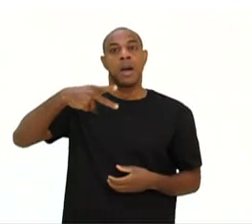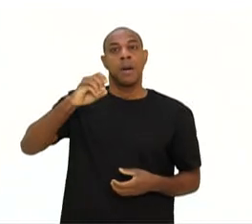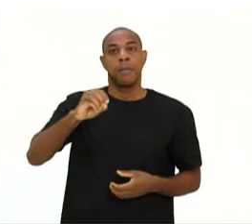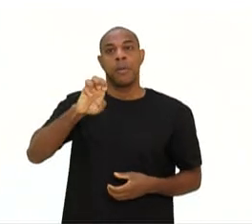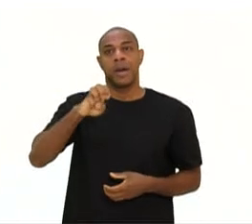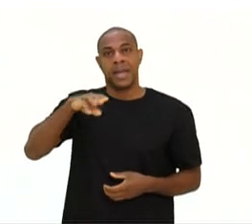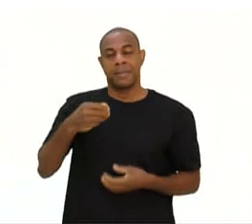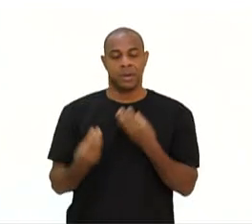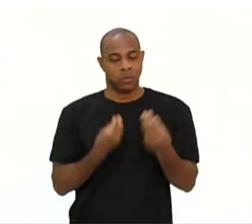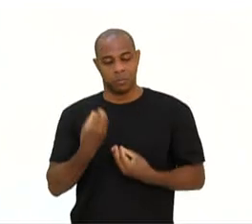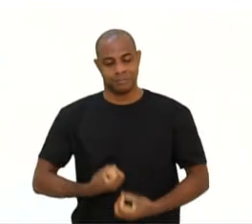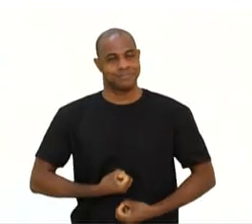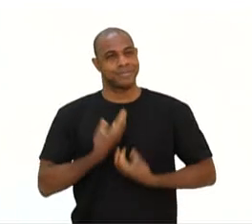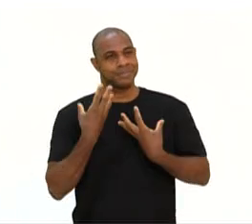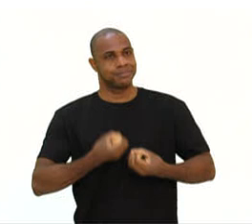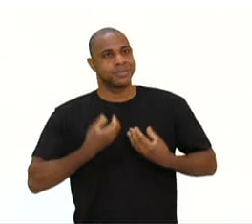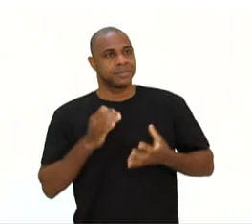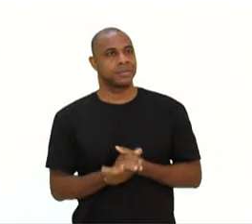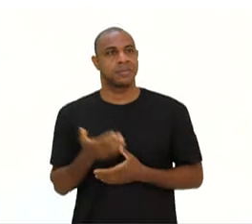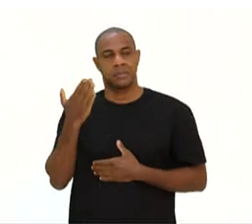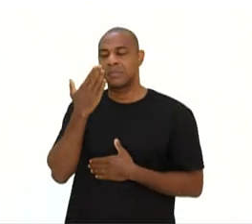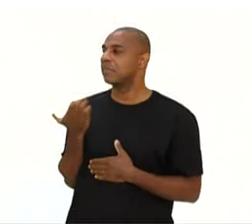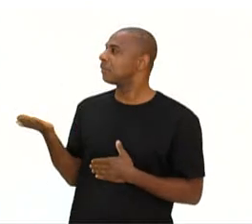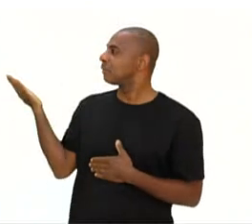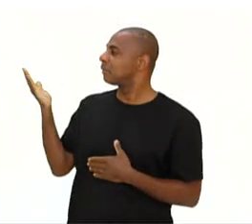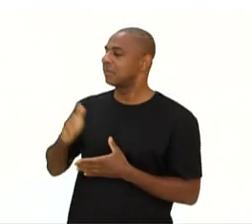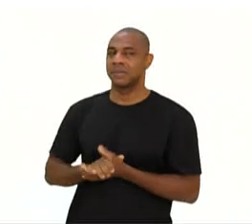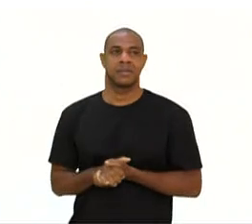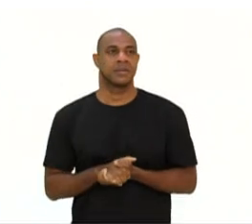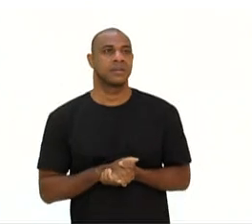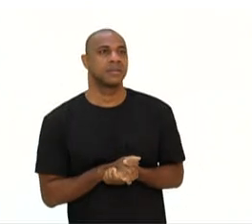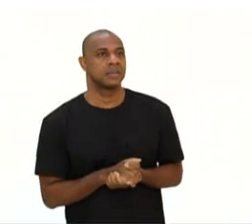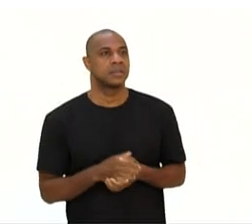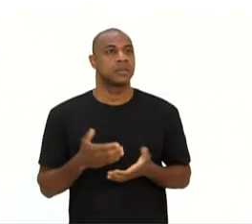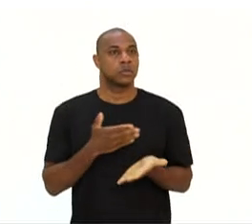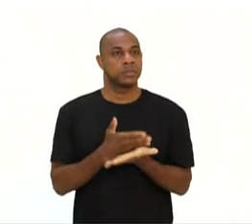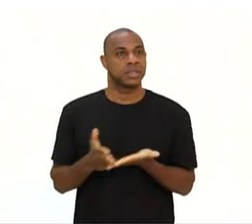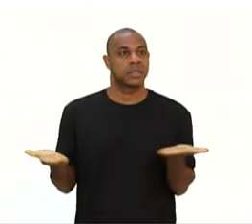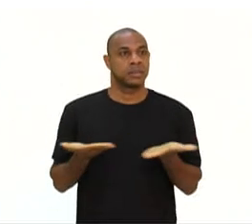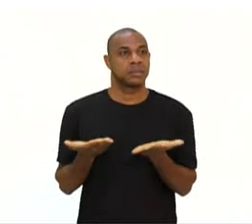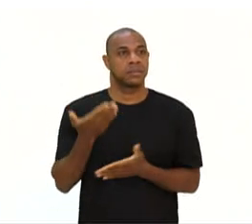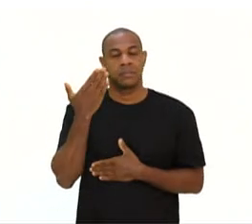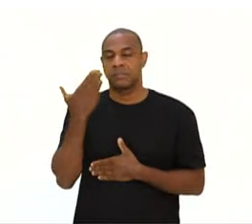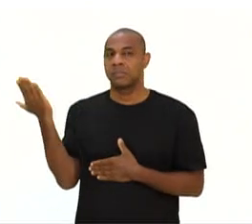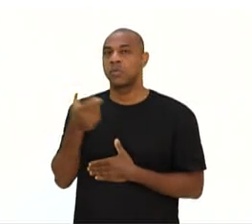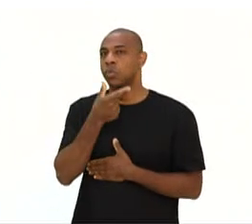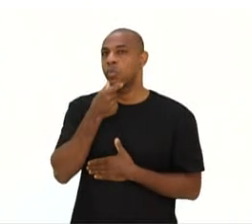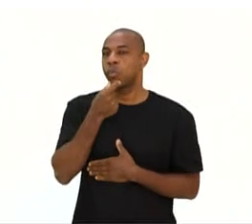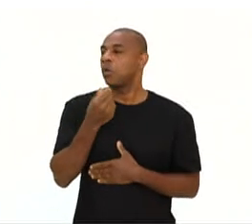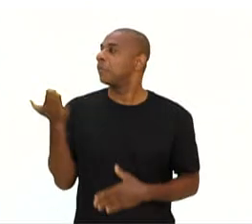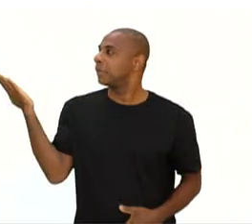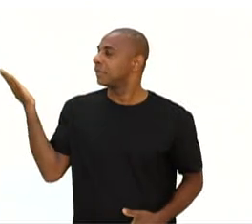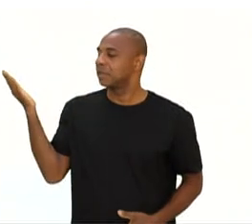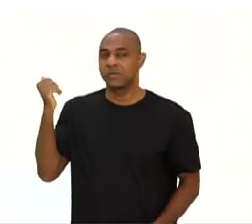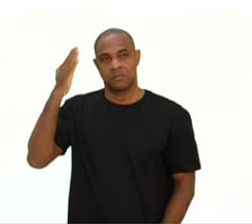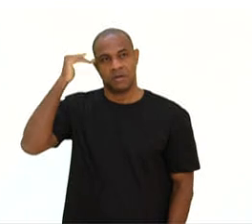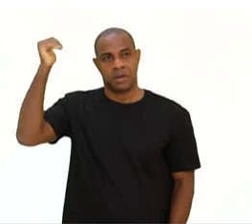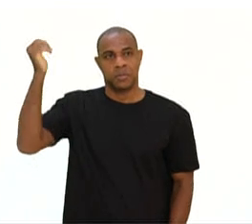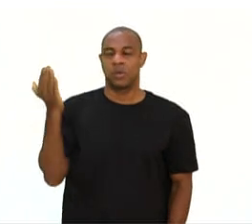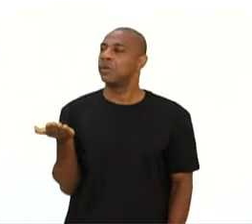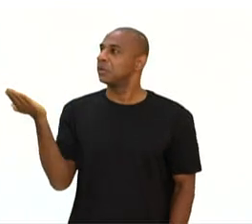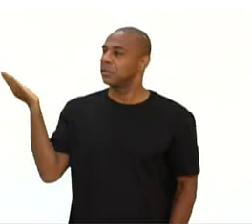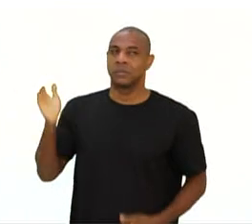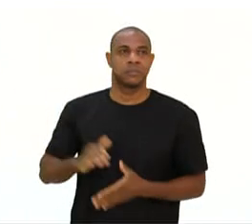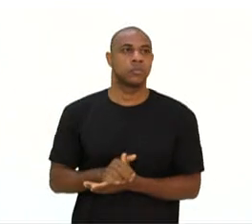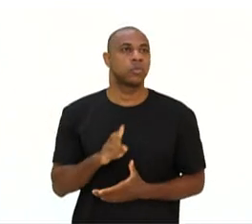Começamos a nossa aula com a fala sobre Langston Hughes. Langston Hughes, among the most versatile and